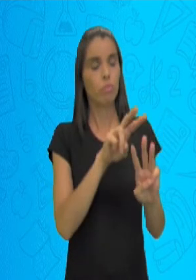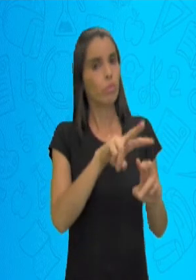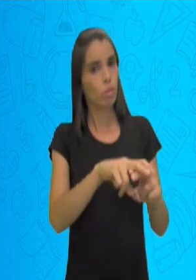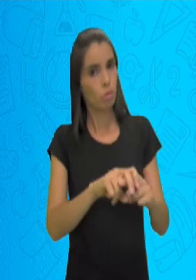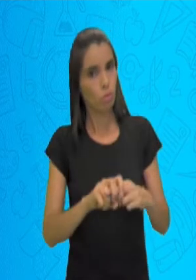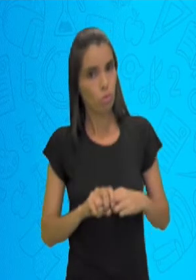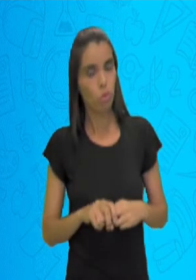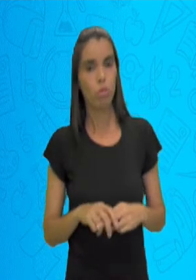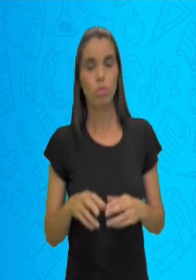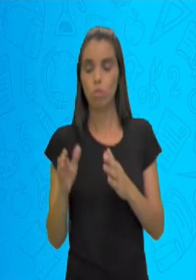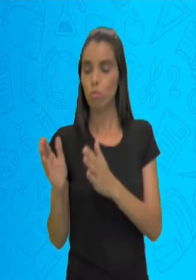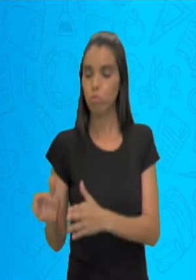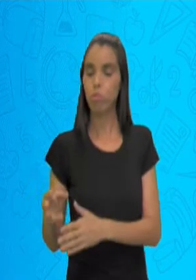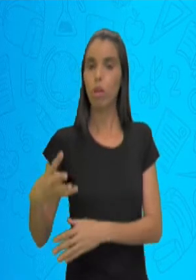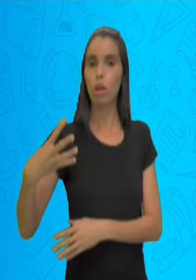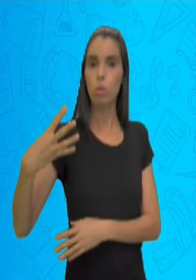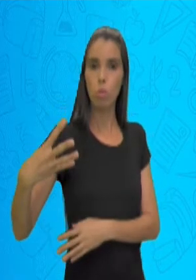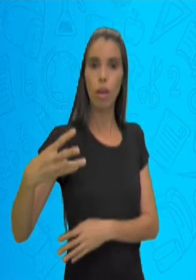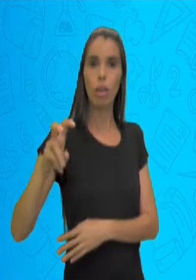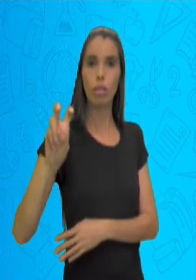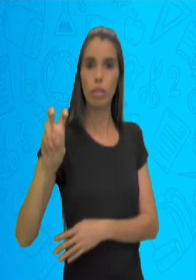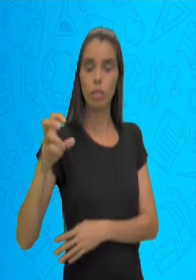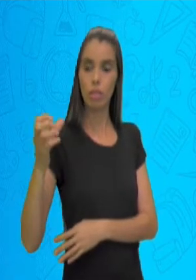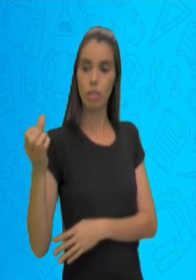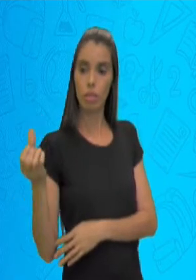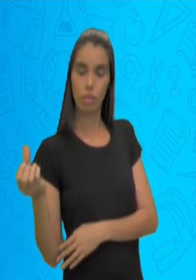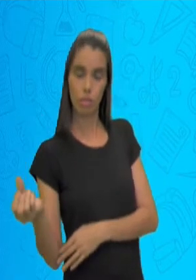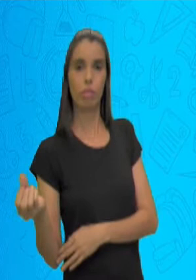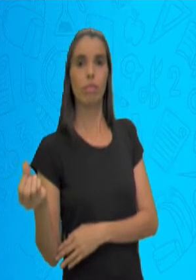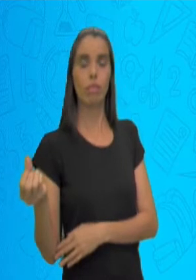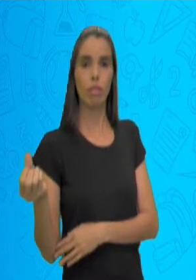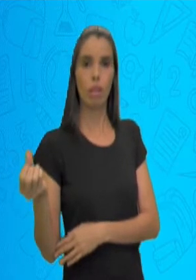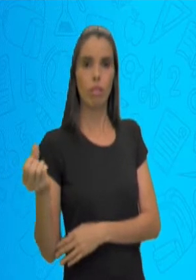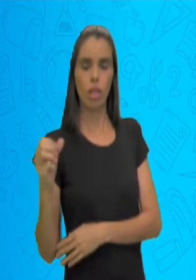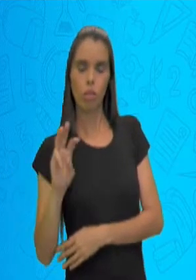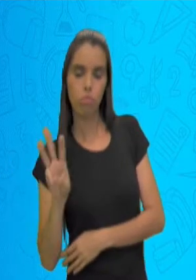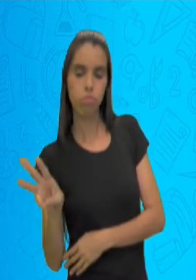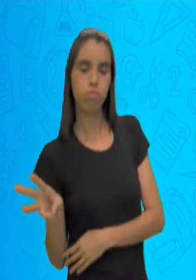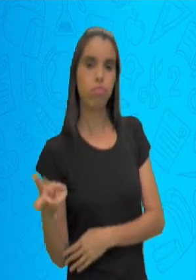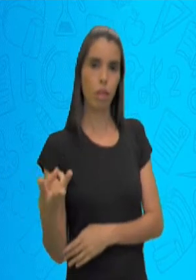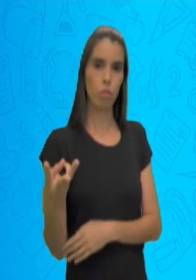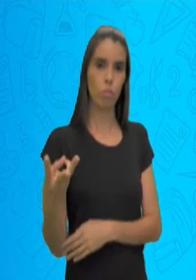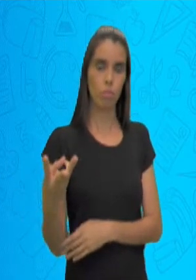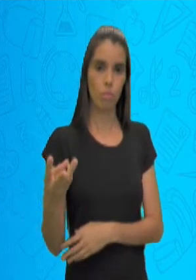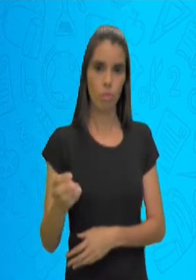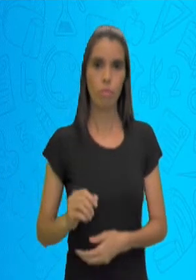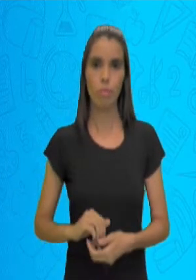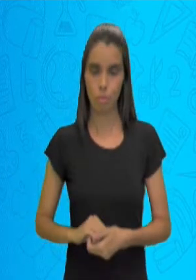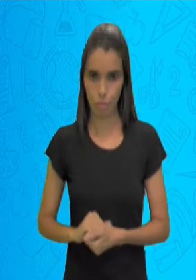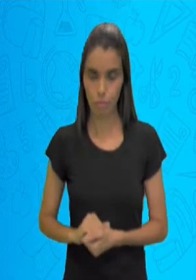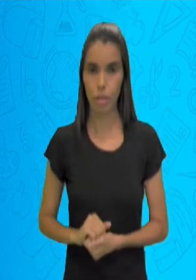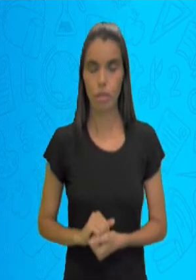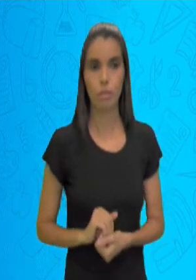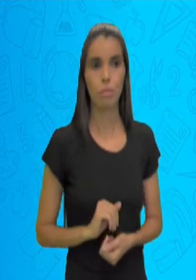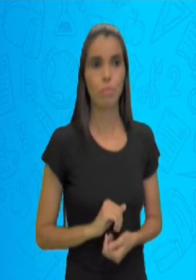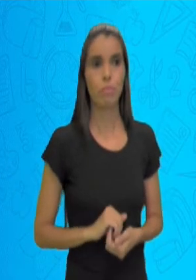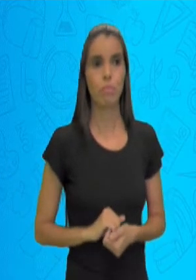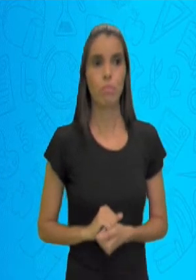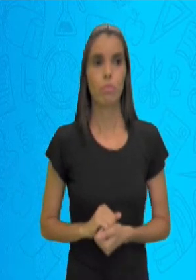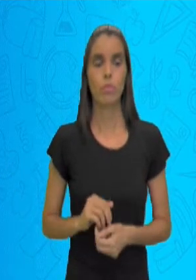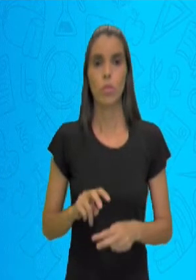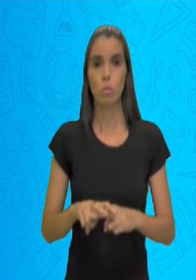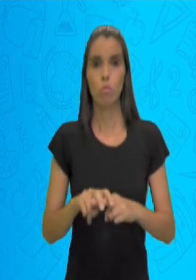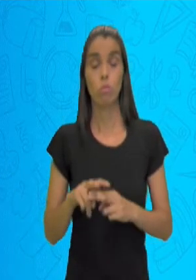pela quinta ordem e pela sexta ordem. E para a gente representar esse número, nós usamos o